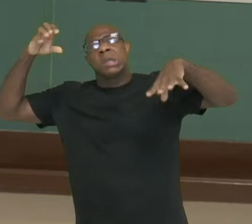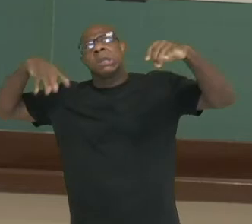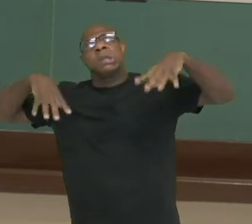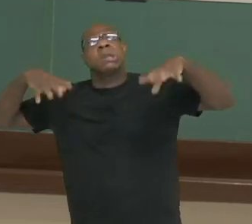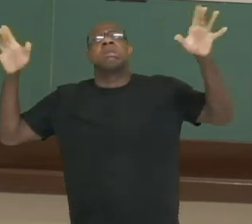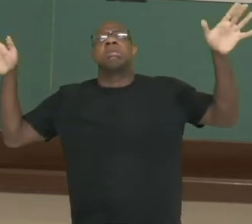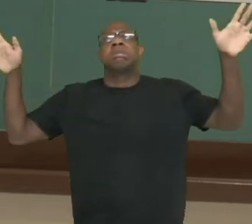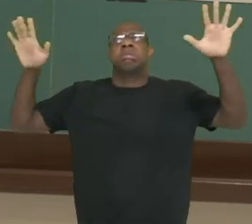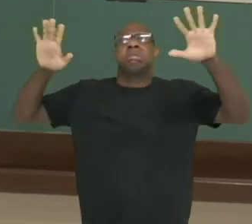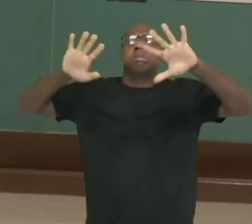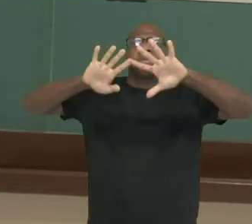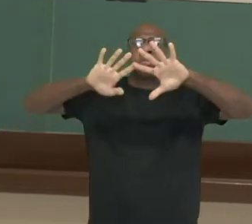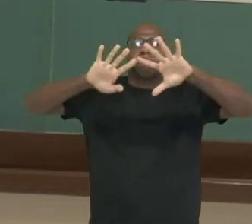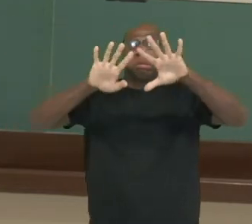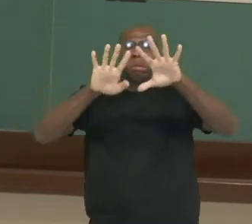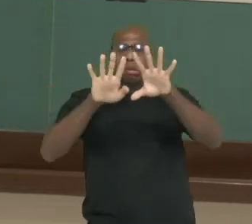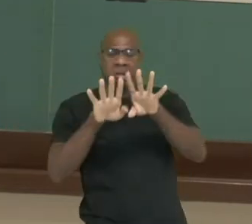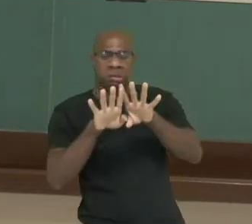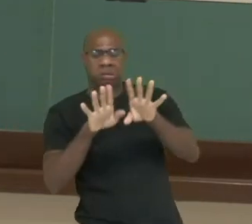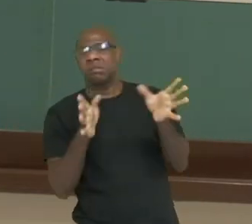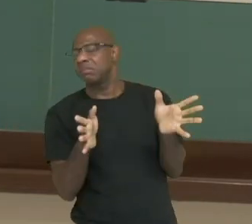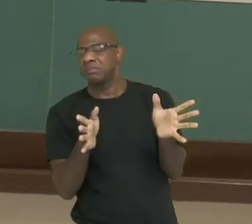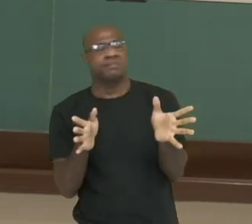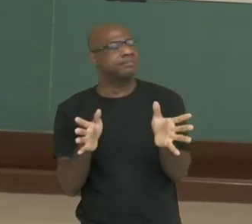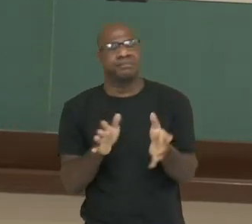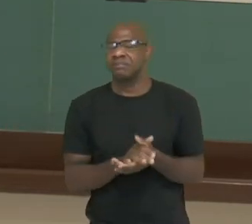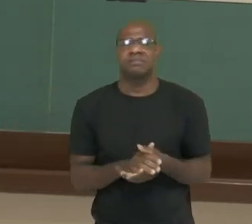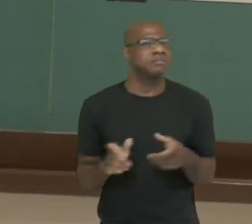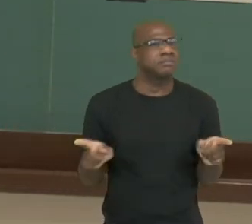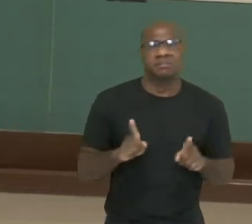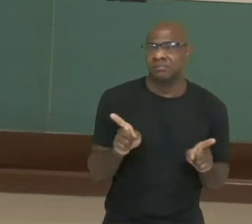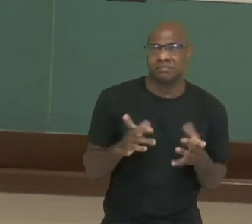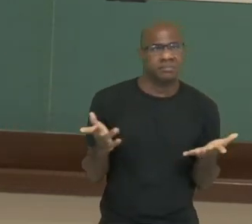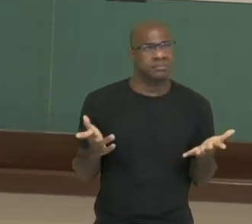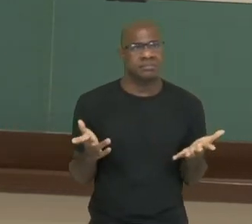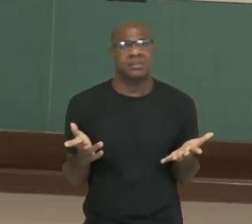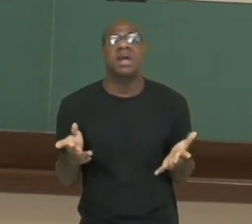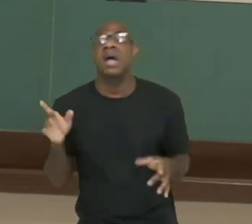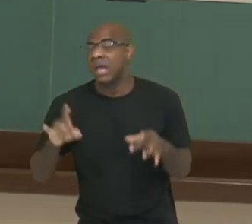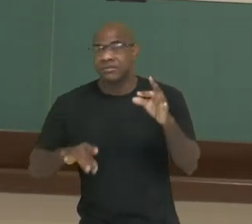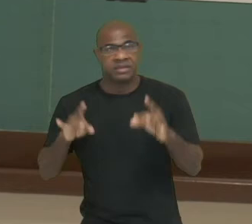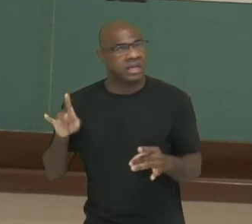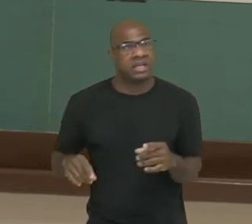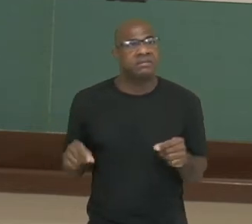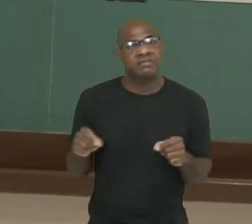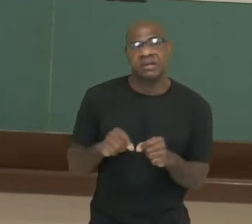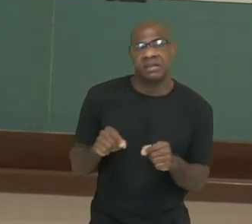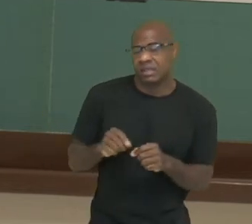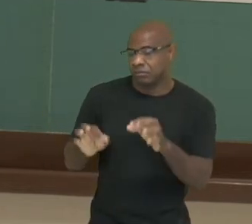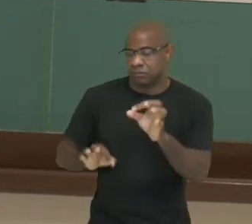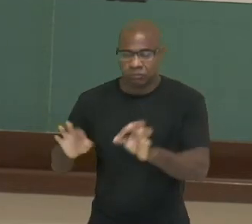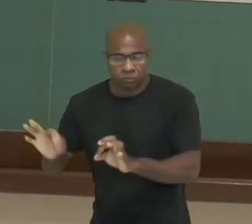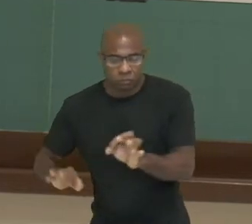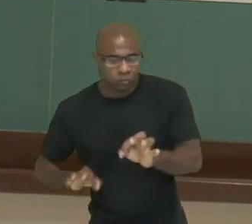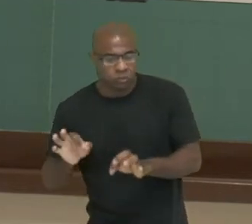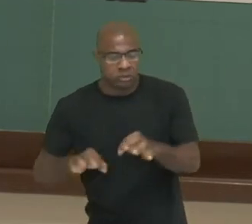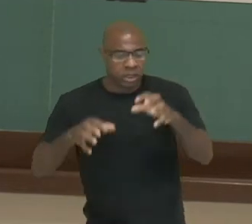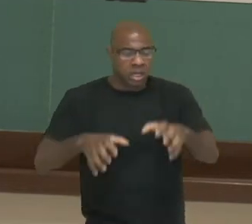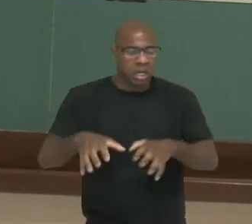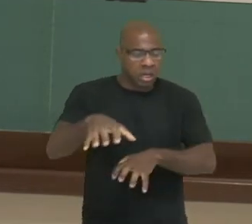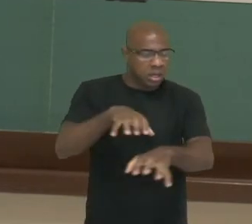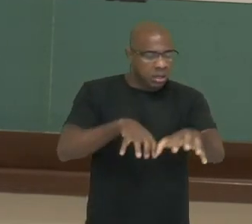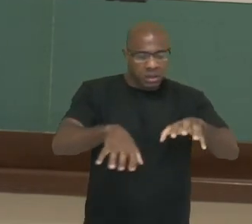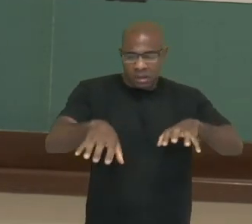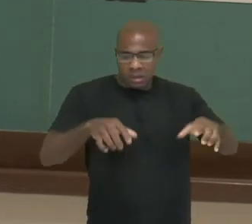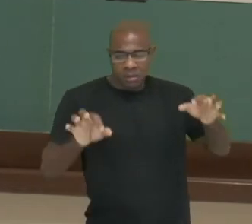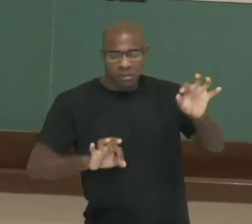né, viajar naquele sentimento do espetáculo. Não, é teatro, ó, estamos fazendo aqui, vamos trocar o cenário, né? Então, isso